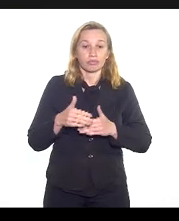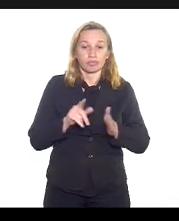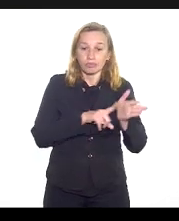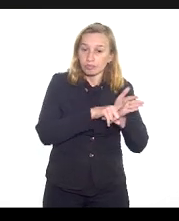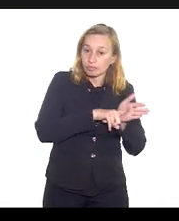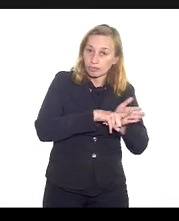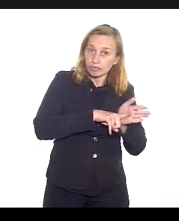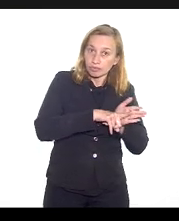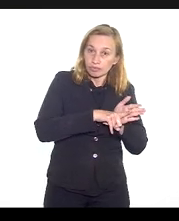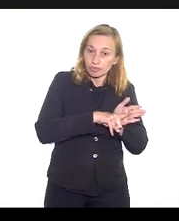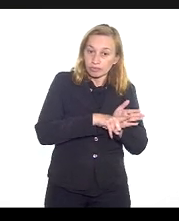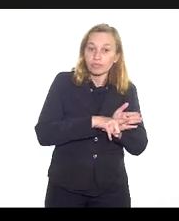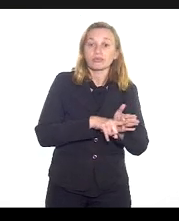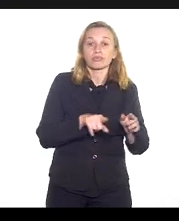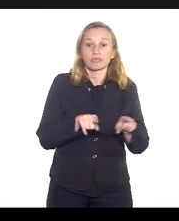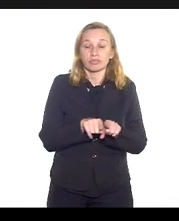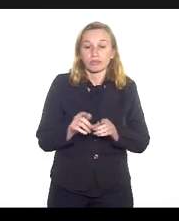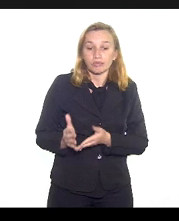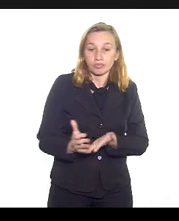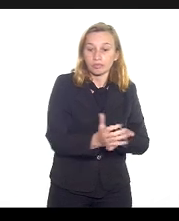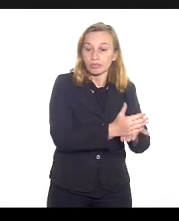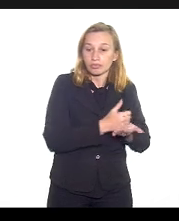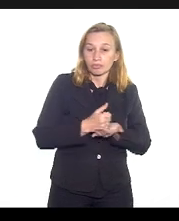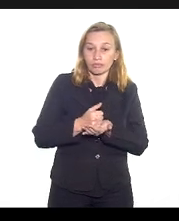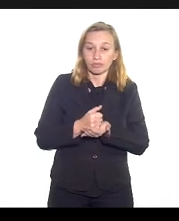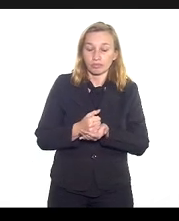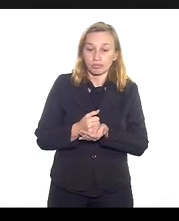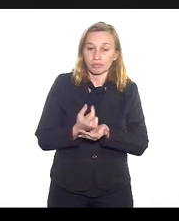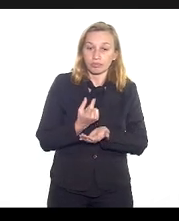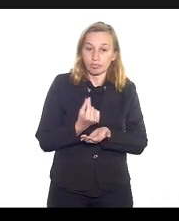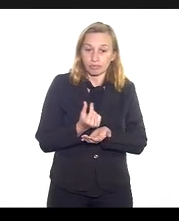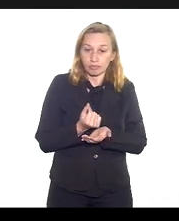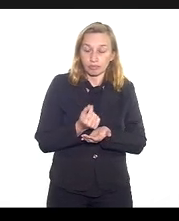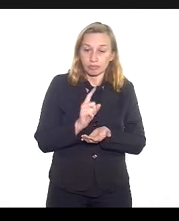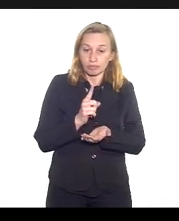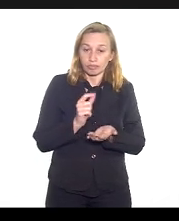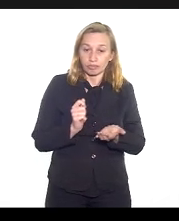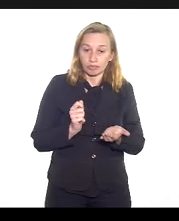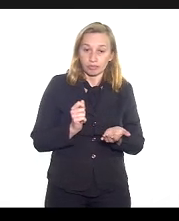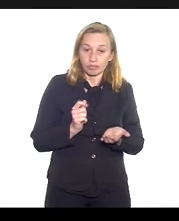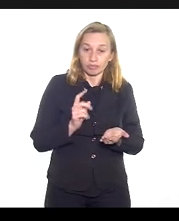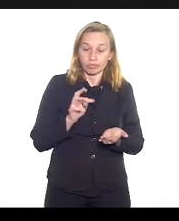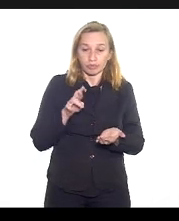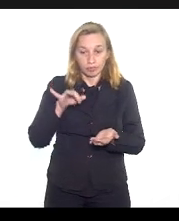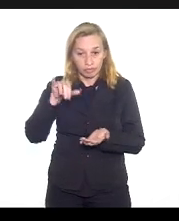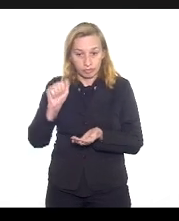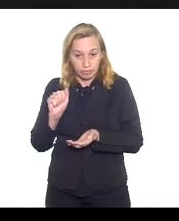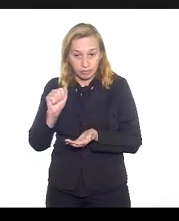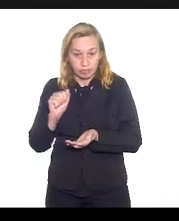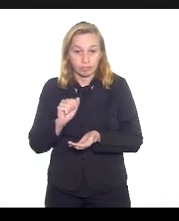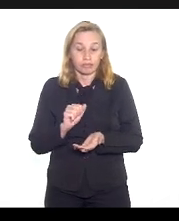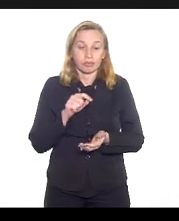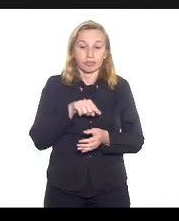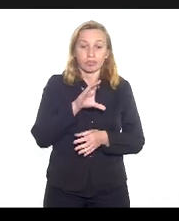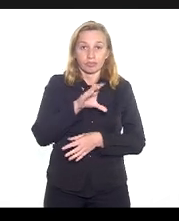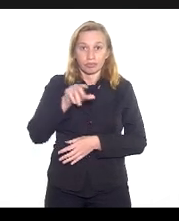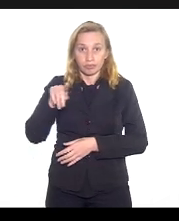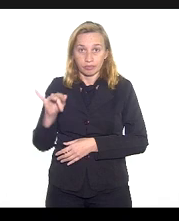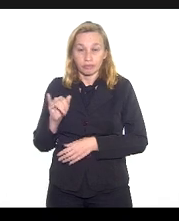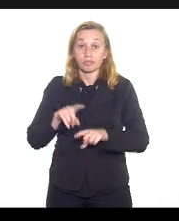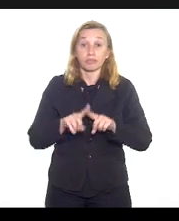fiscalização e arrecadação de receitas não tributárias, que é o tema aqui da CPI,